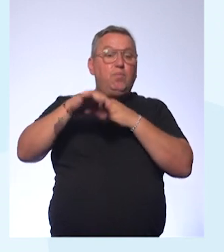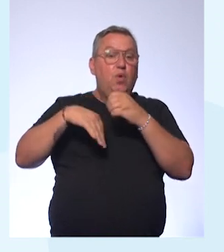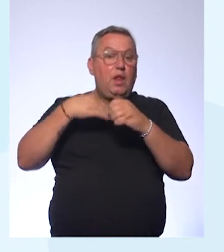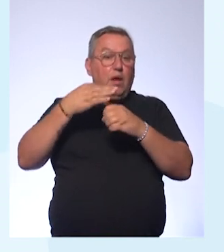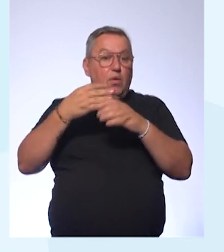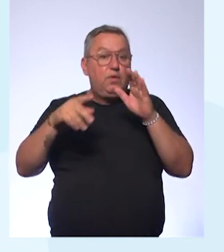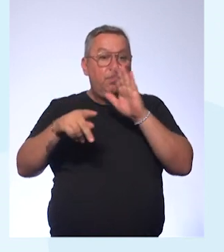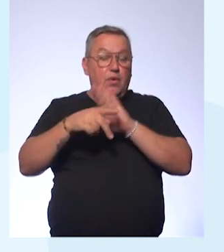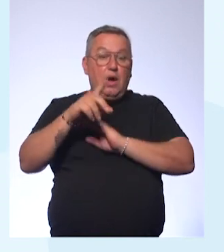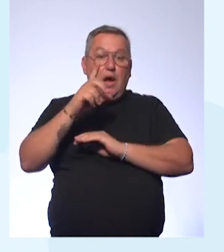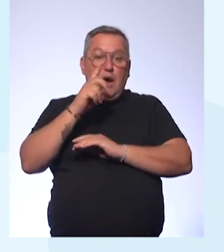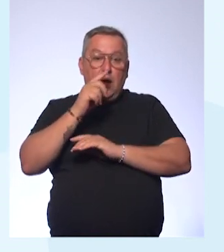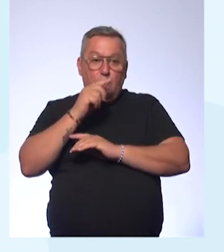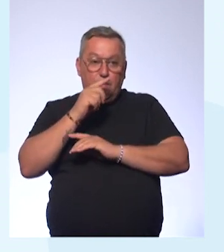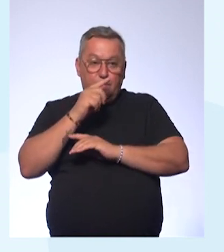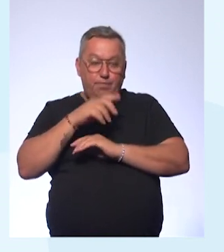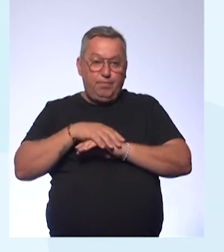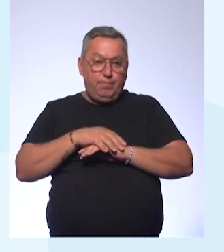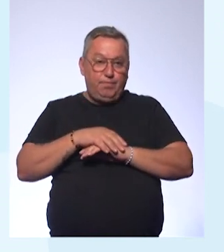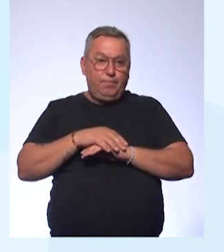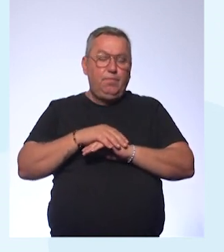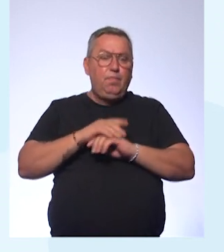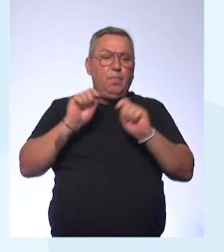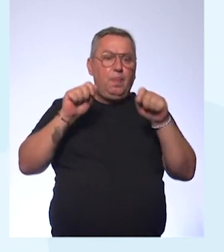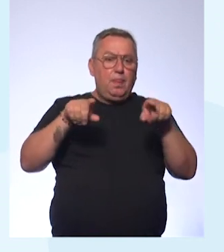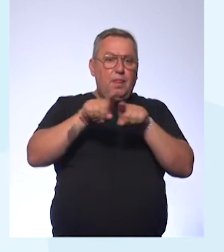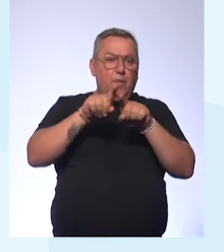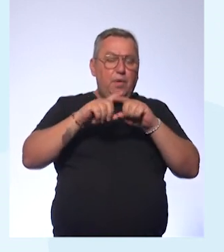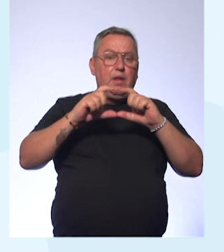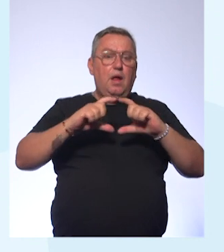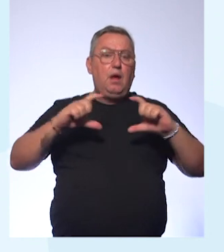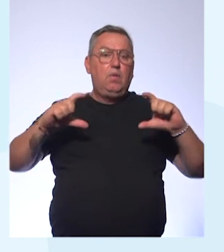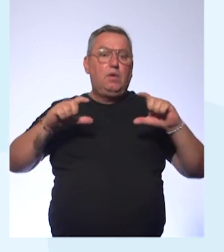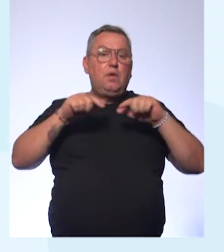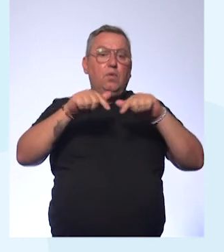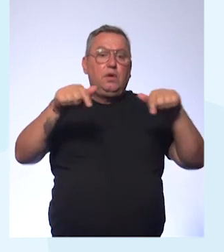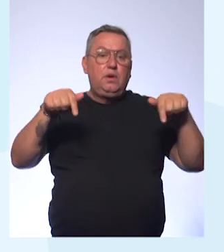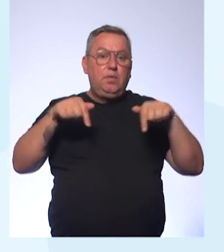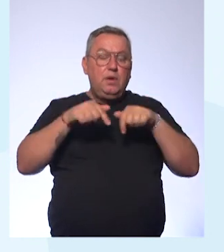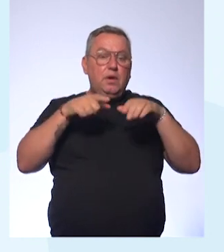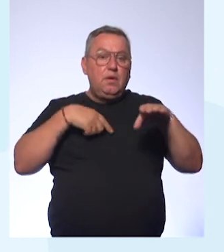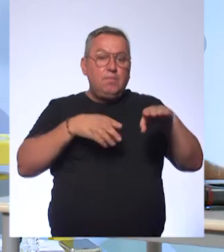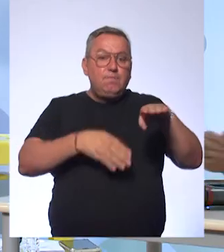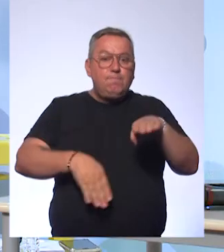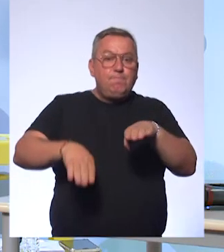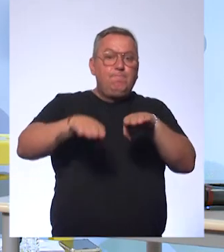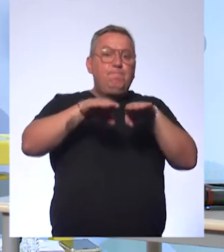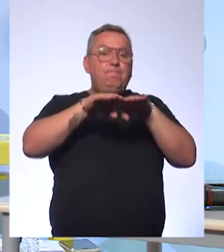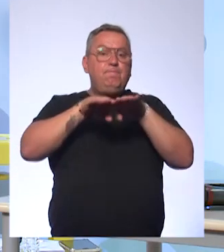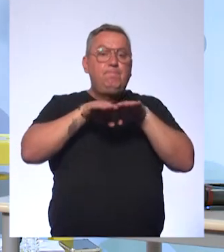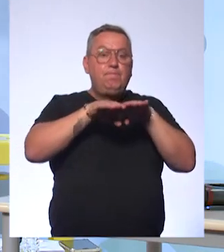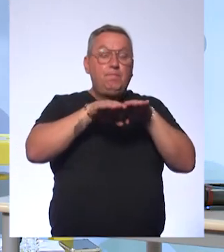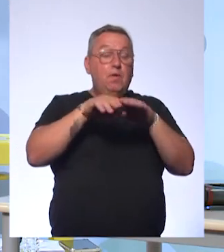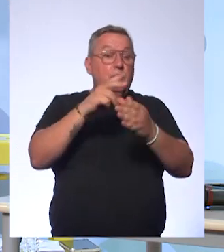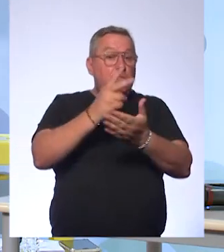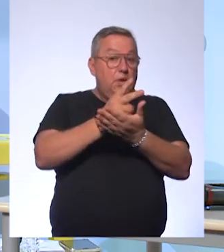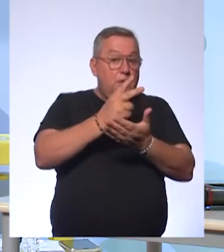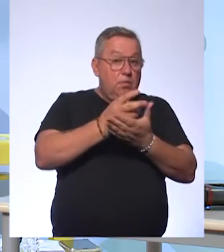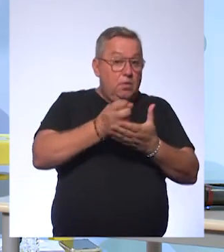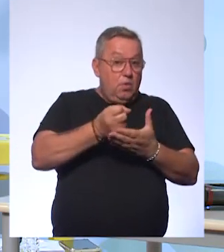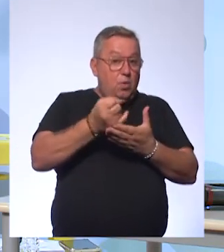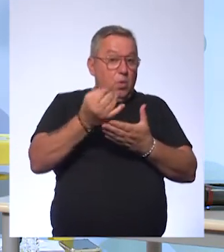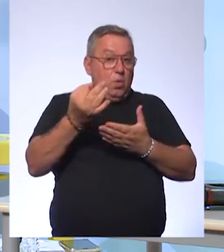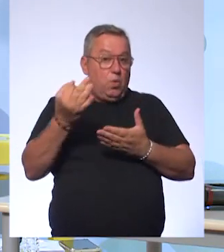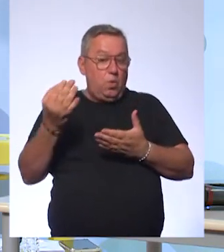para isso também, a equação química ela precisa estar balanceada, que a mesma quantidade